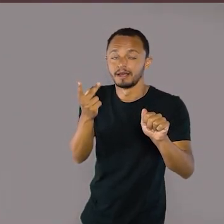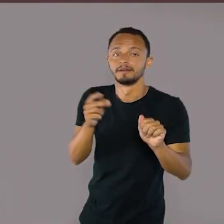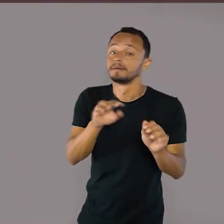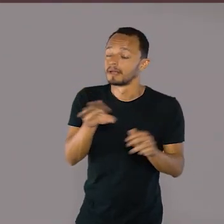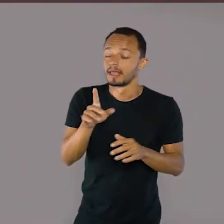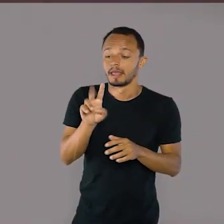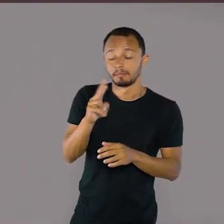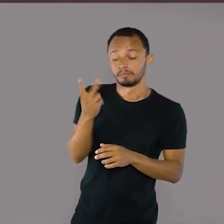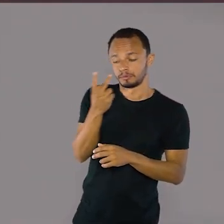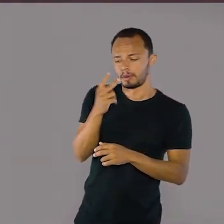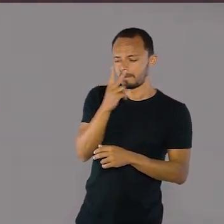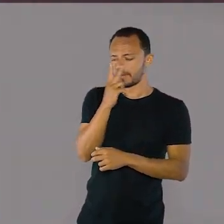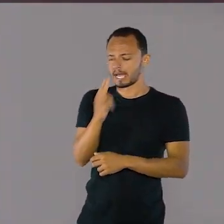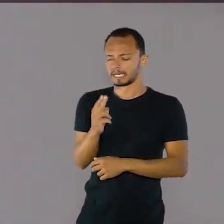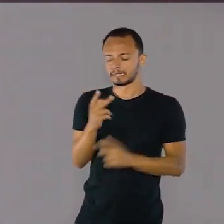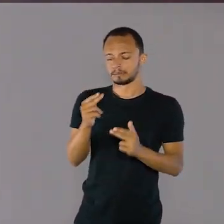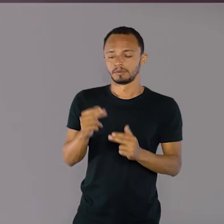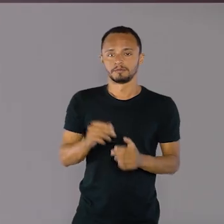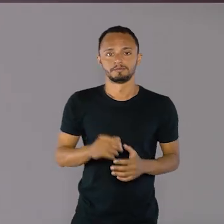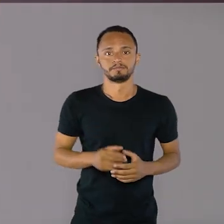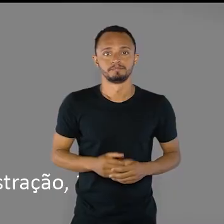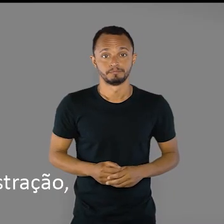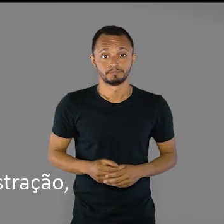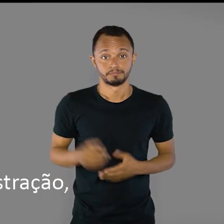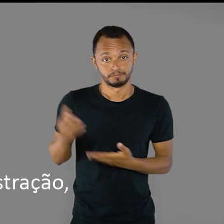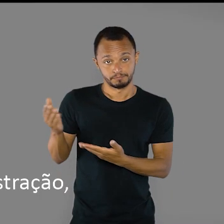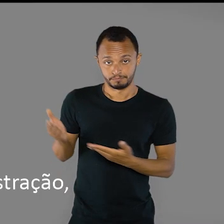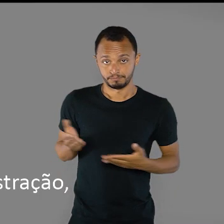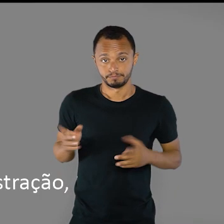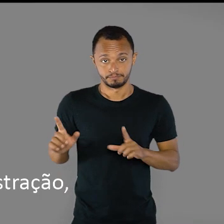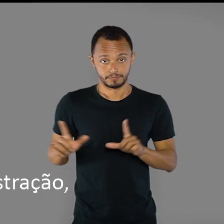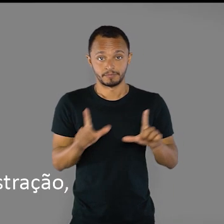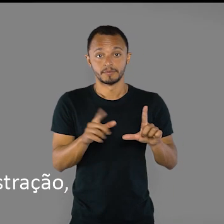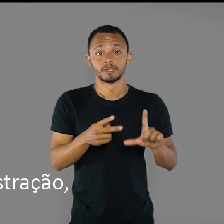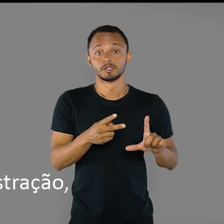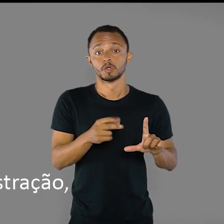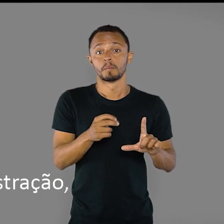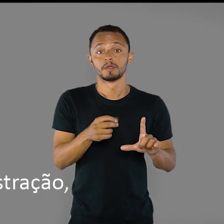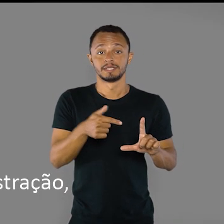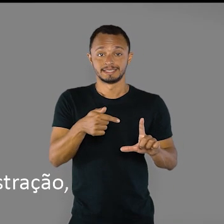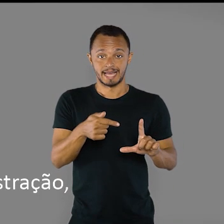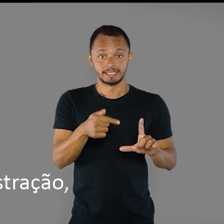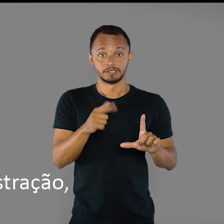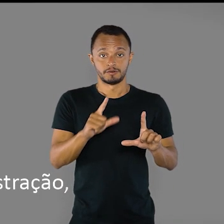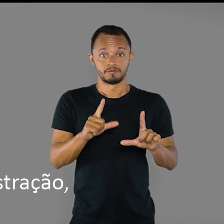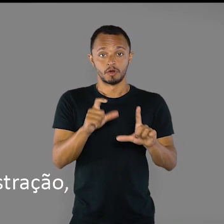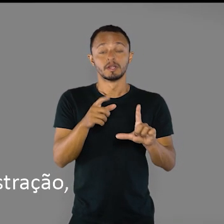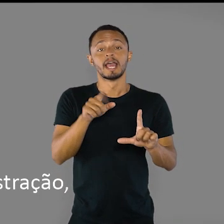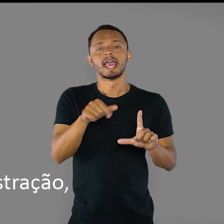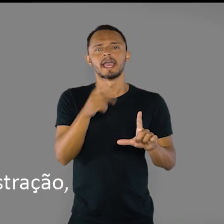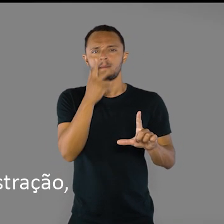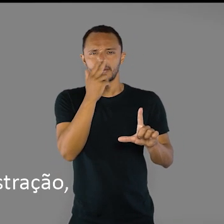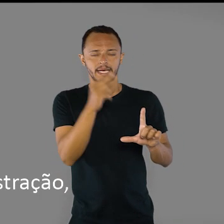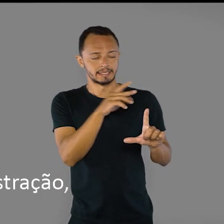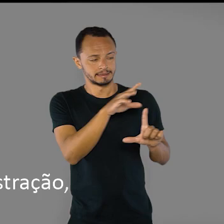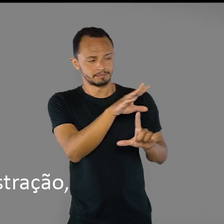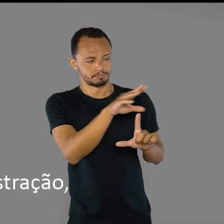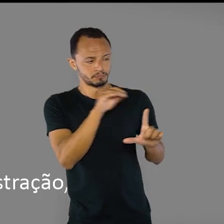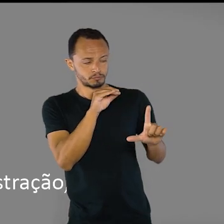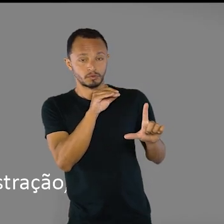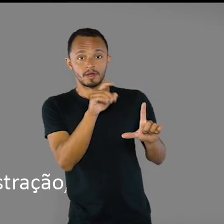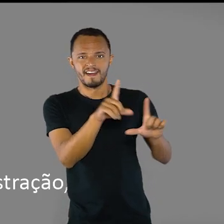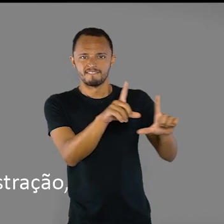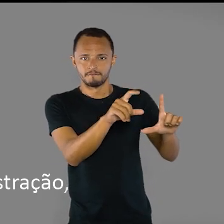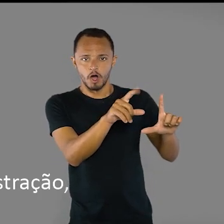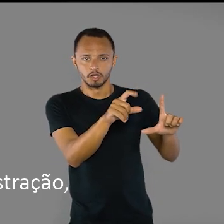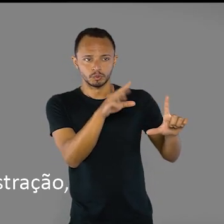Laura Taide. Essa é uma ilustração de 2007, que se baseia naquela fotografia de Alberto Henschel para imaginar e